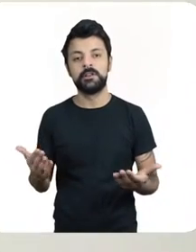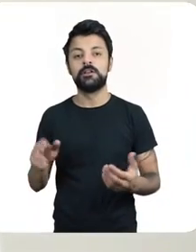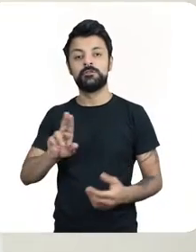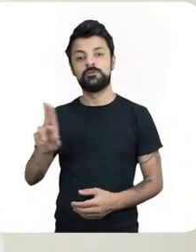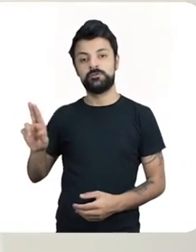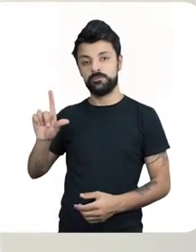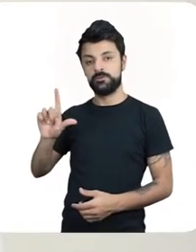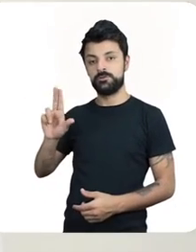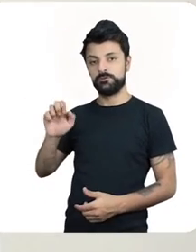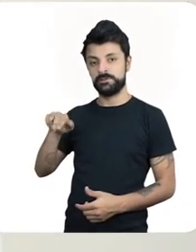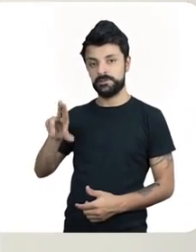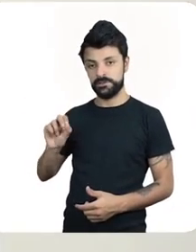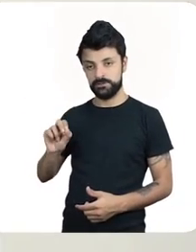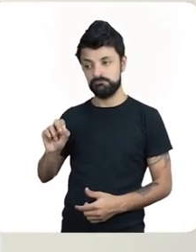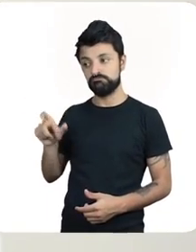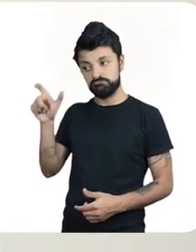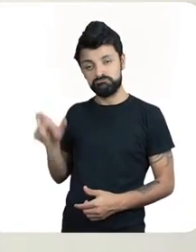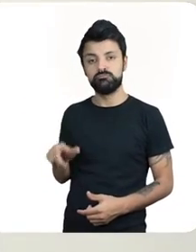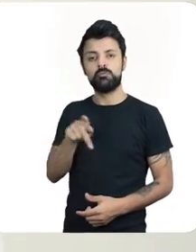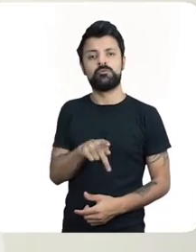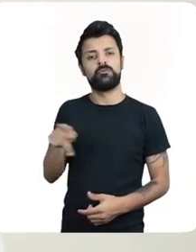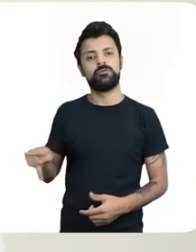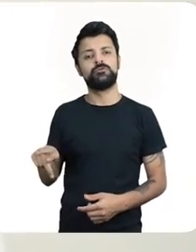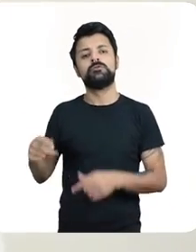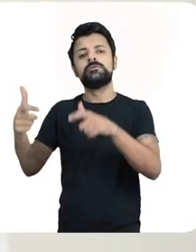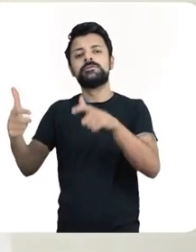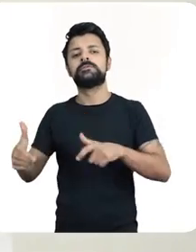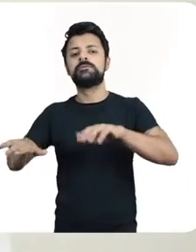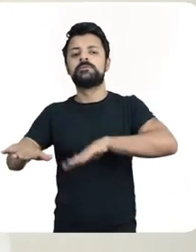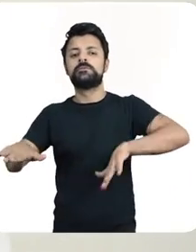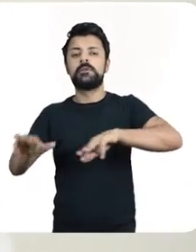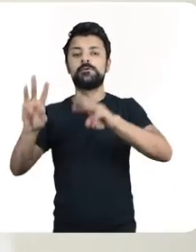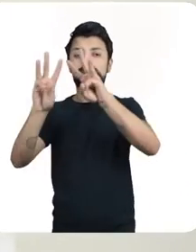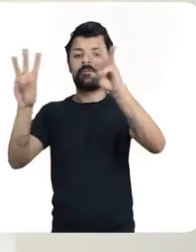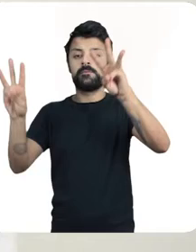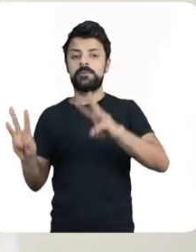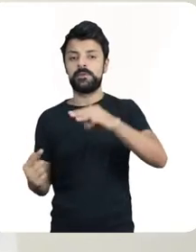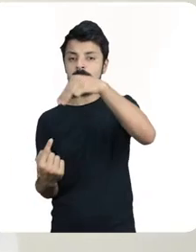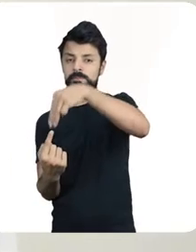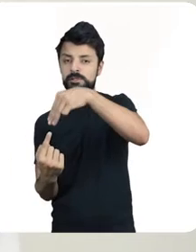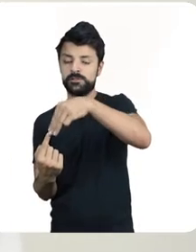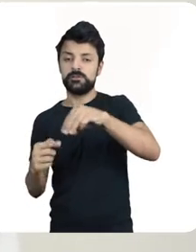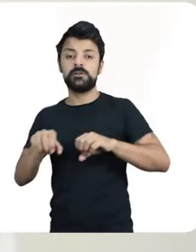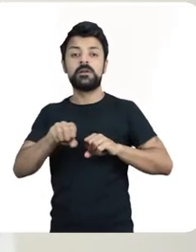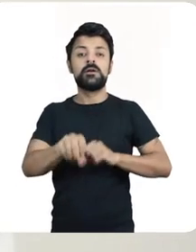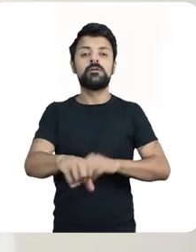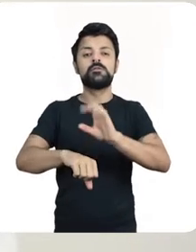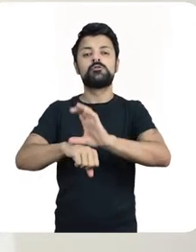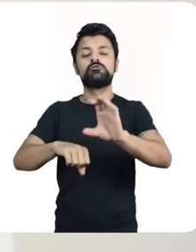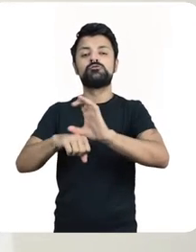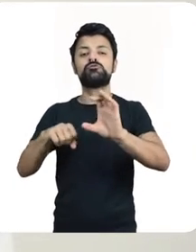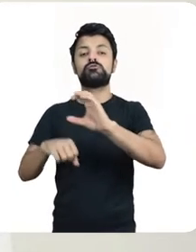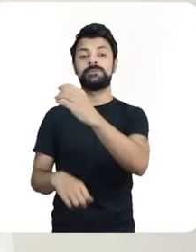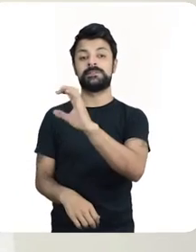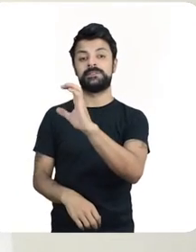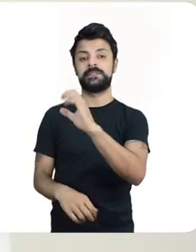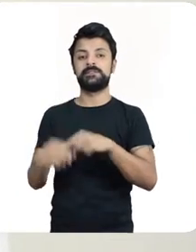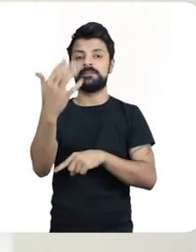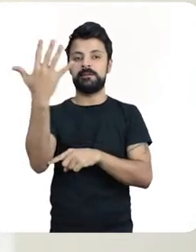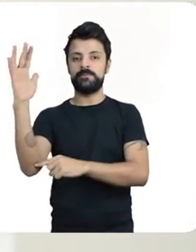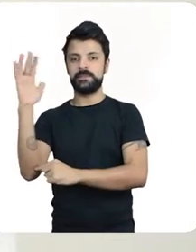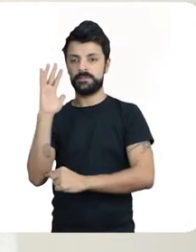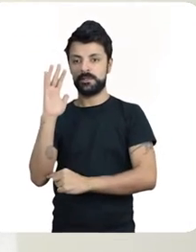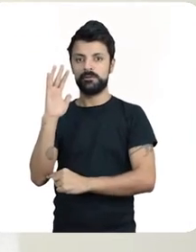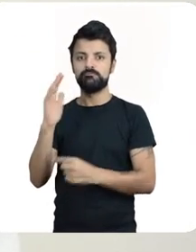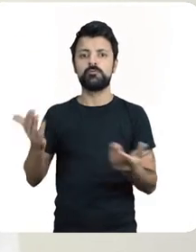nome é Luciano Ergo, eu sou professor aqui do setor litoral da UFPR de Matinhos, dou aula no curso de Ciências Ambientais e